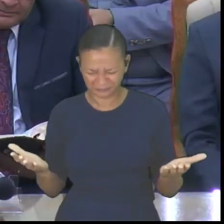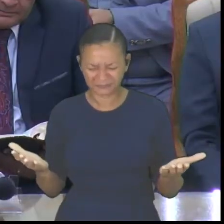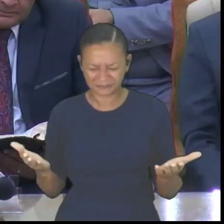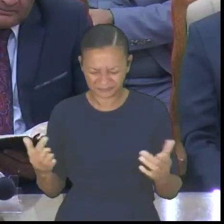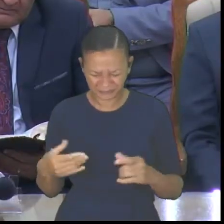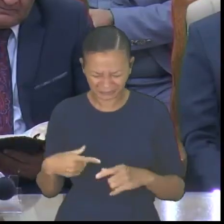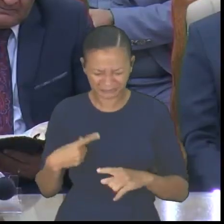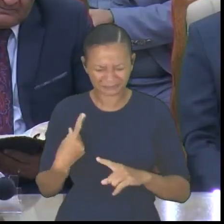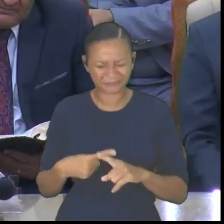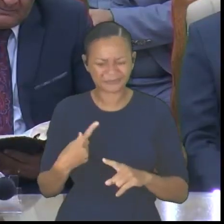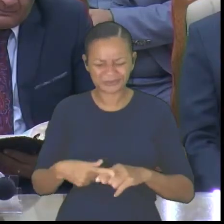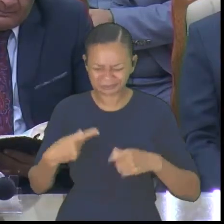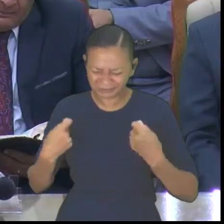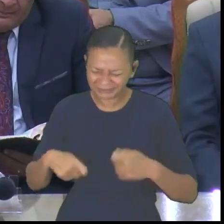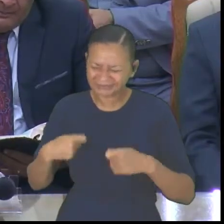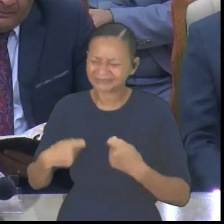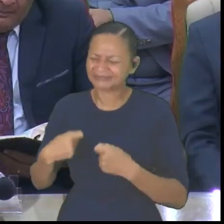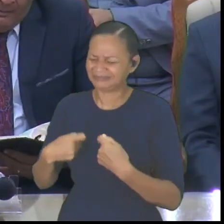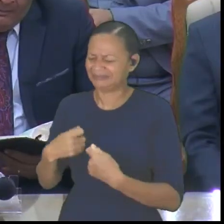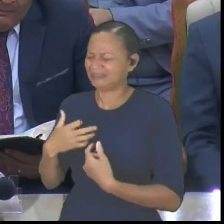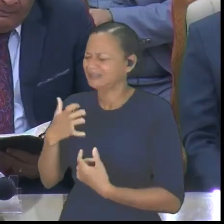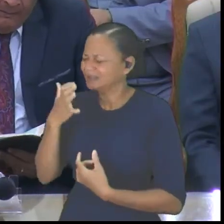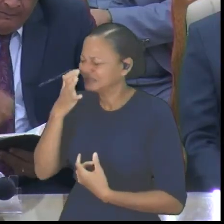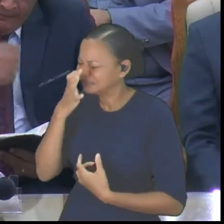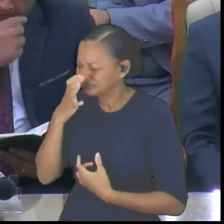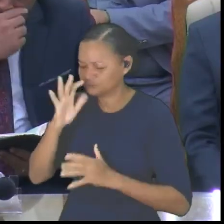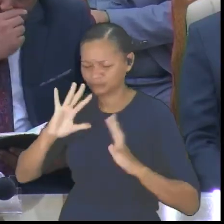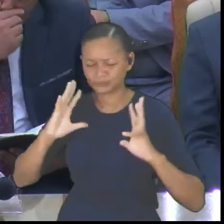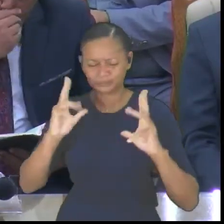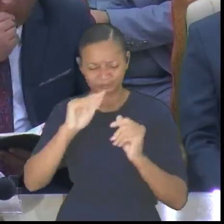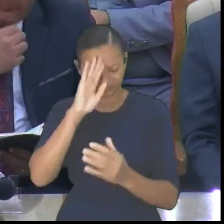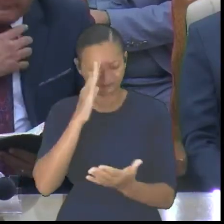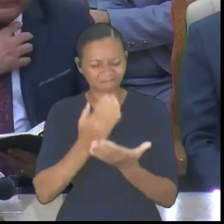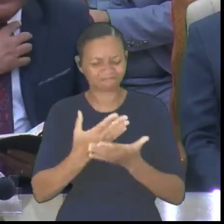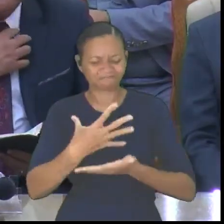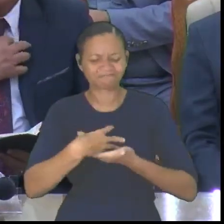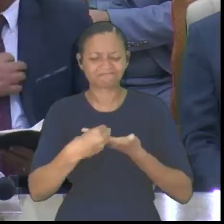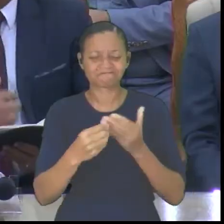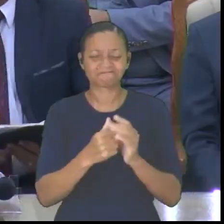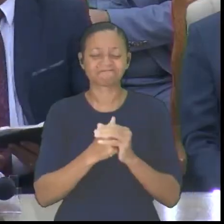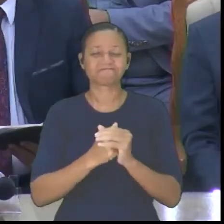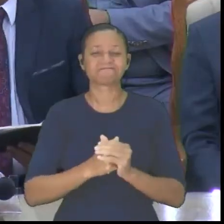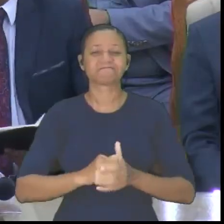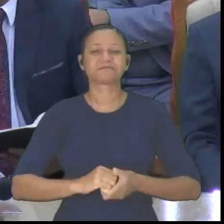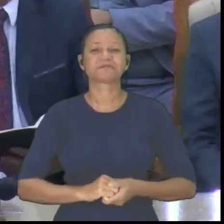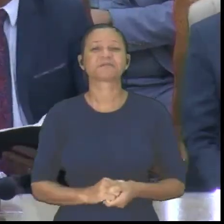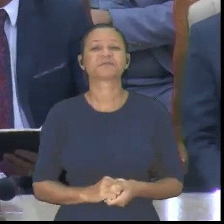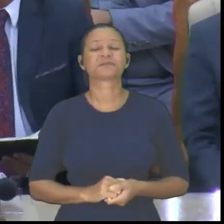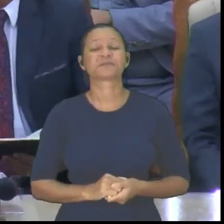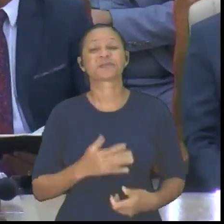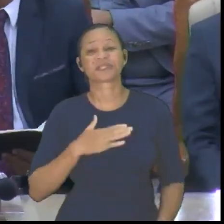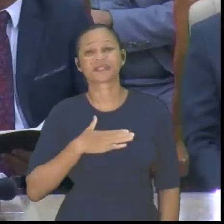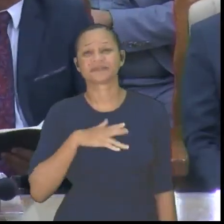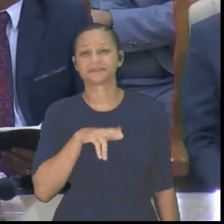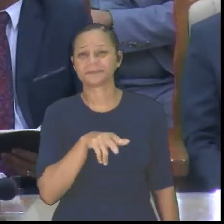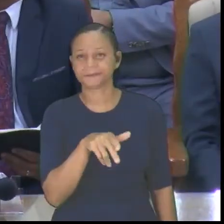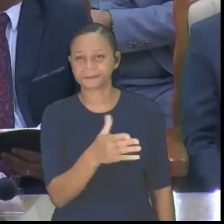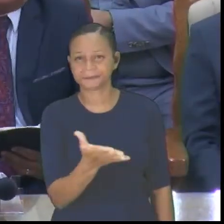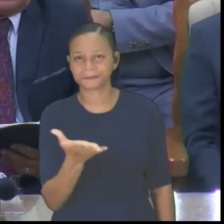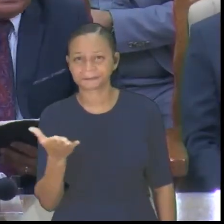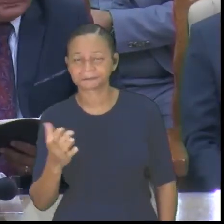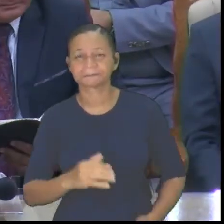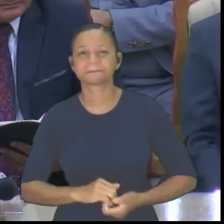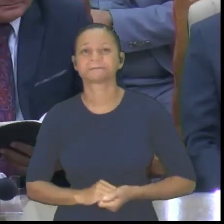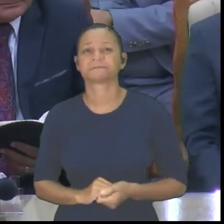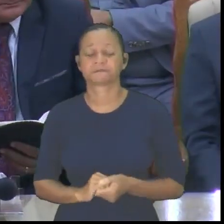porque a gente precisa te ouvir, e os que acreditam digam. Amém. Meus irmãos,